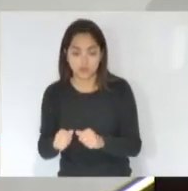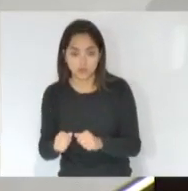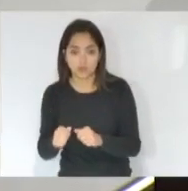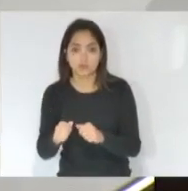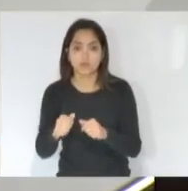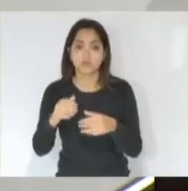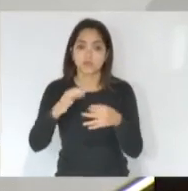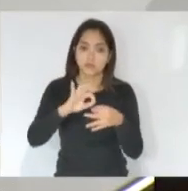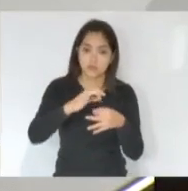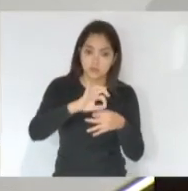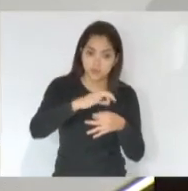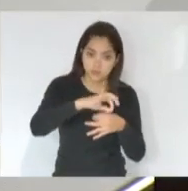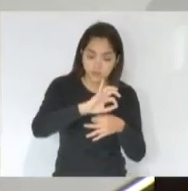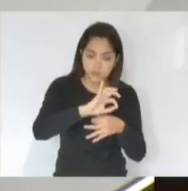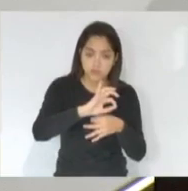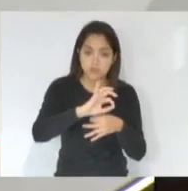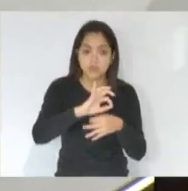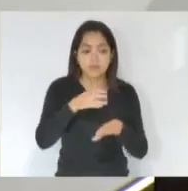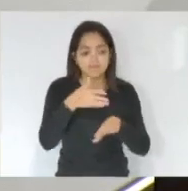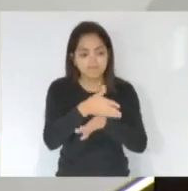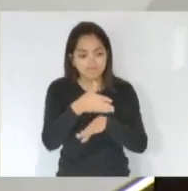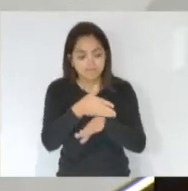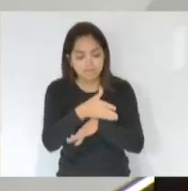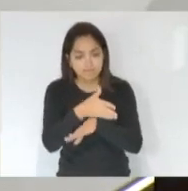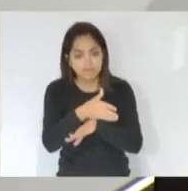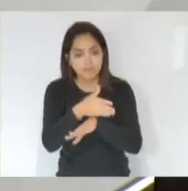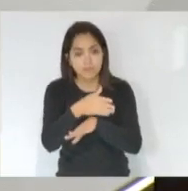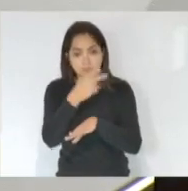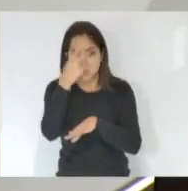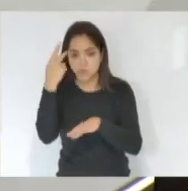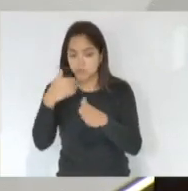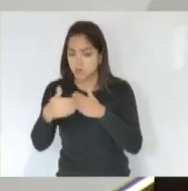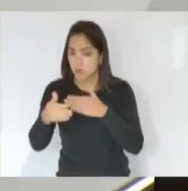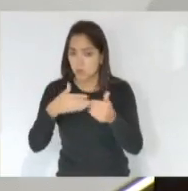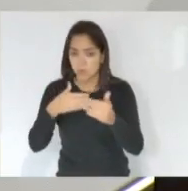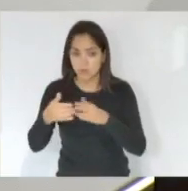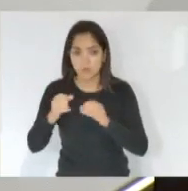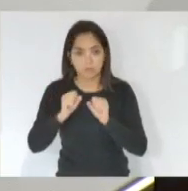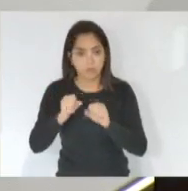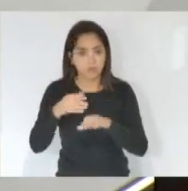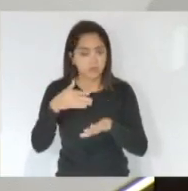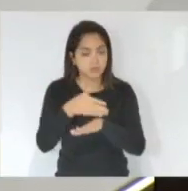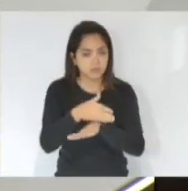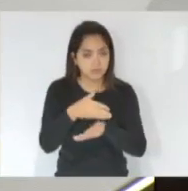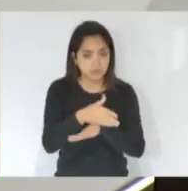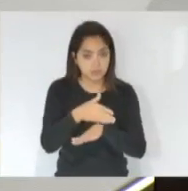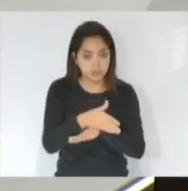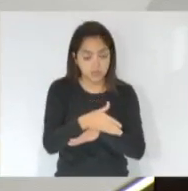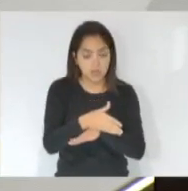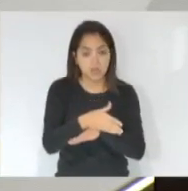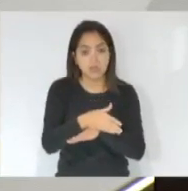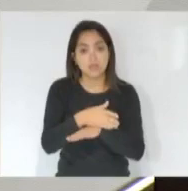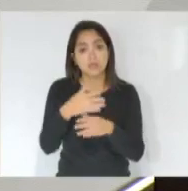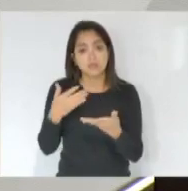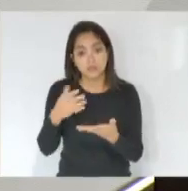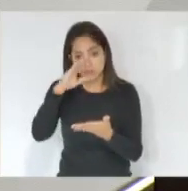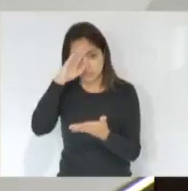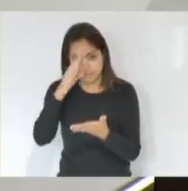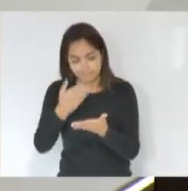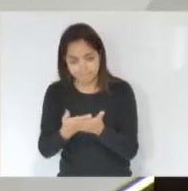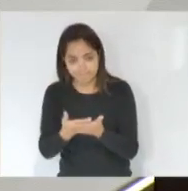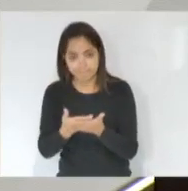instituição possam ser acessados por qualquer pessoa na internet. Isso deu credibilidade à gestão